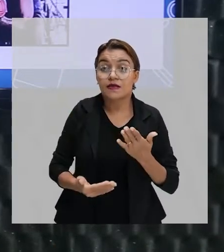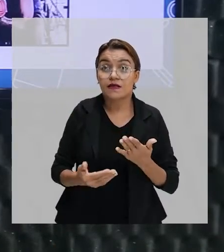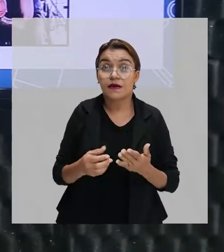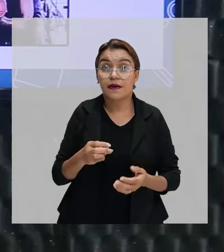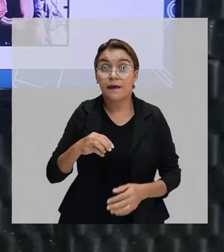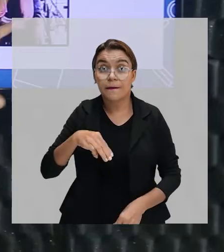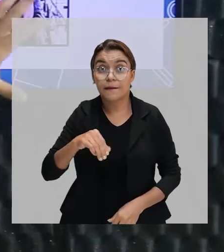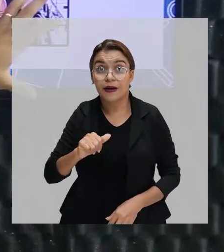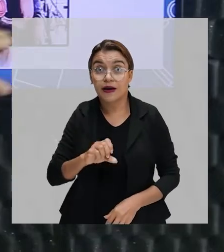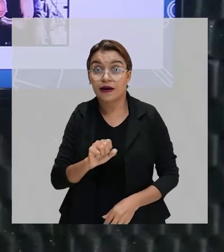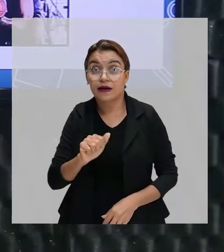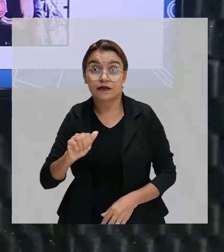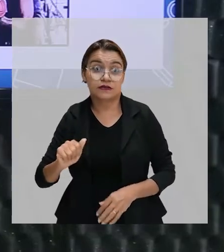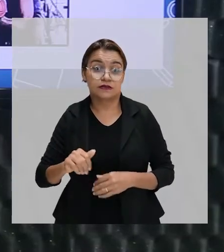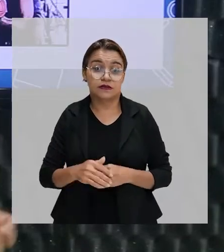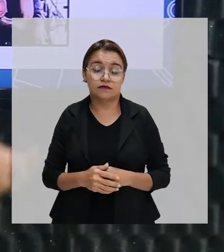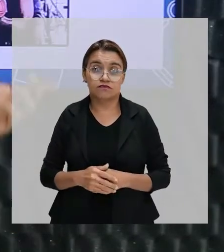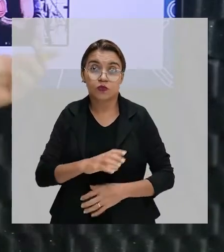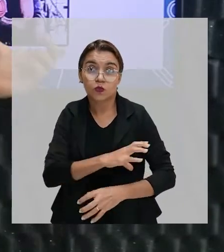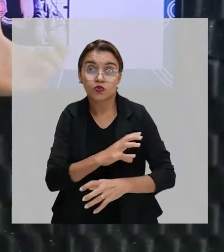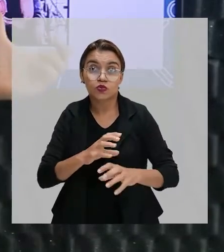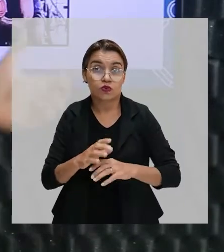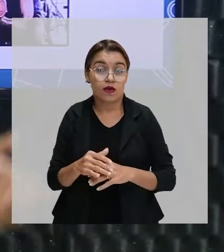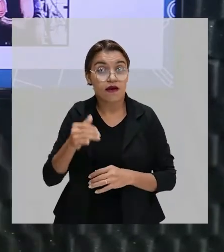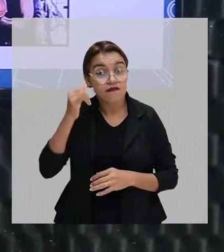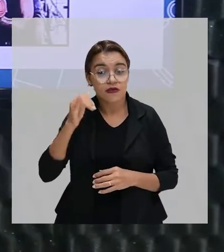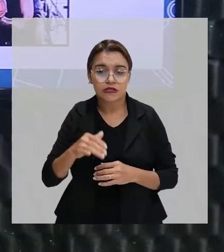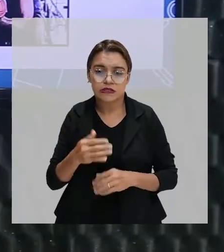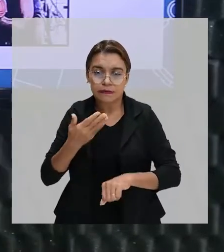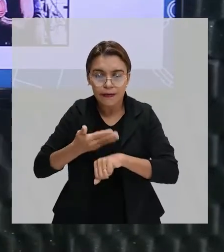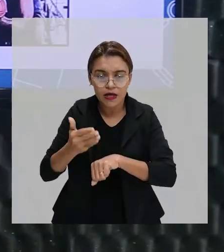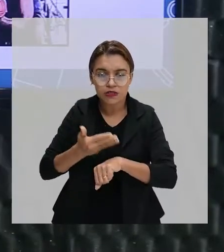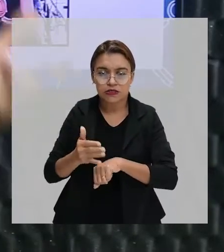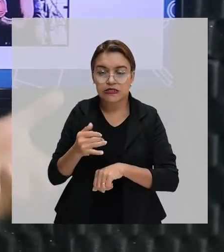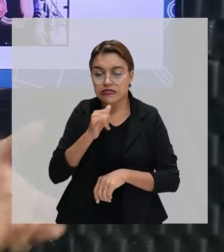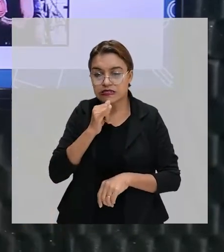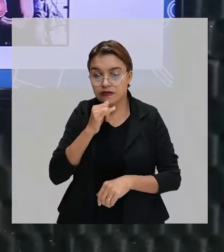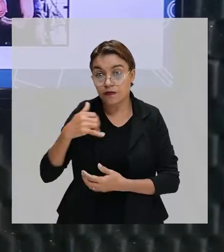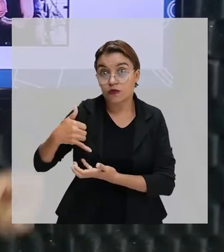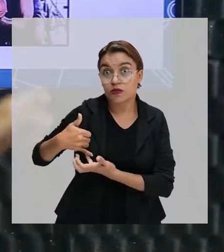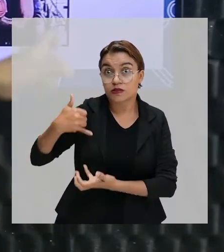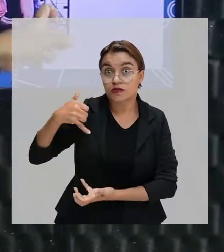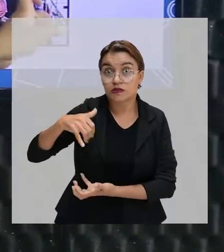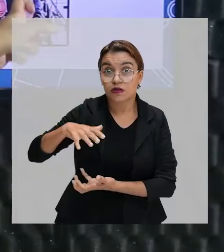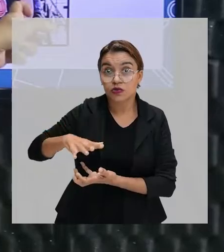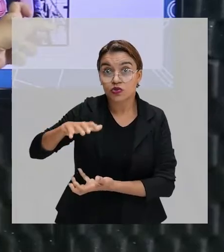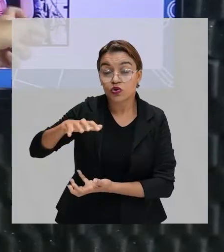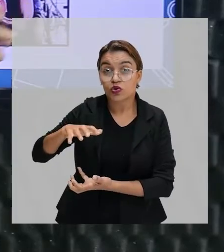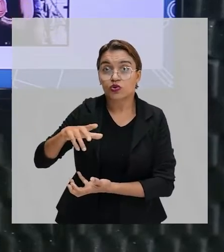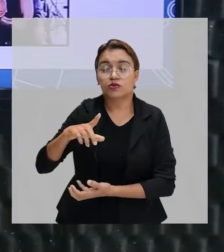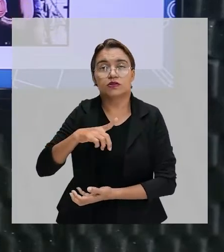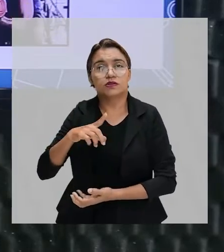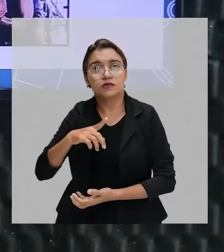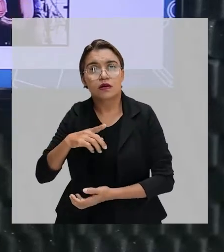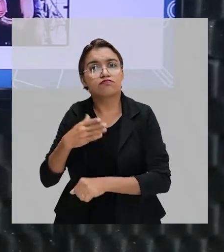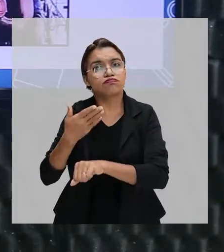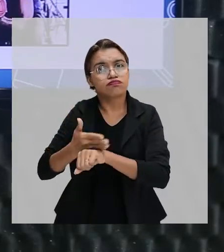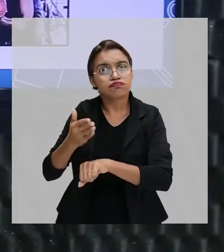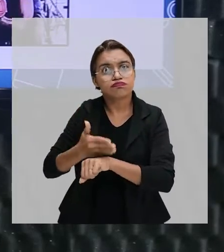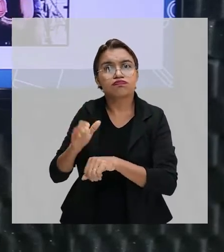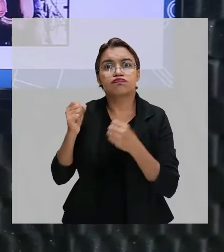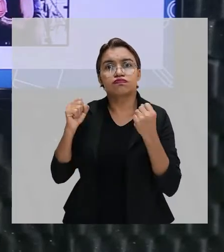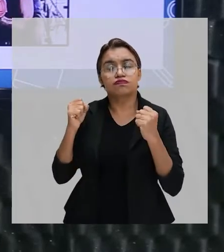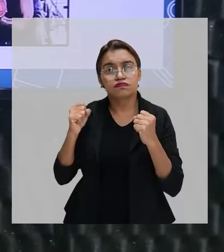então de repente esse idoso aqui se ele tem uma série de Treinamento bacana ele tem mais condicionamento